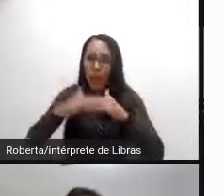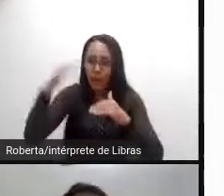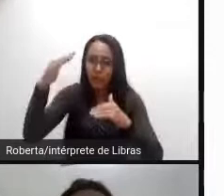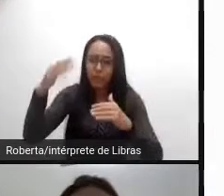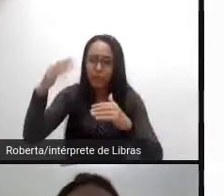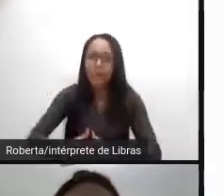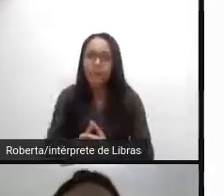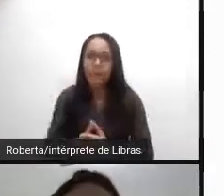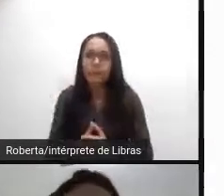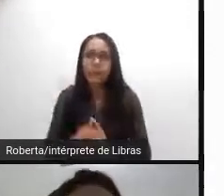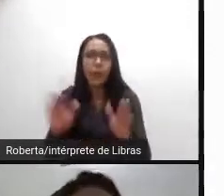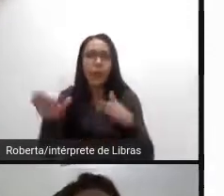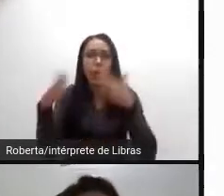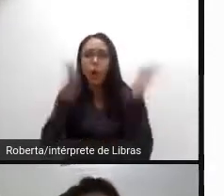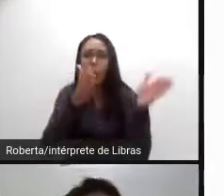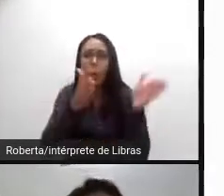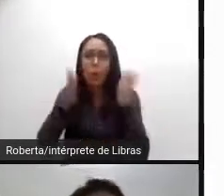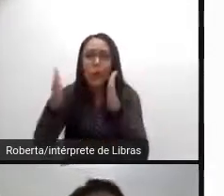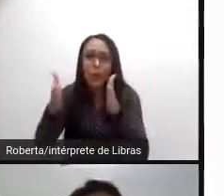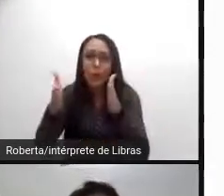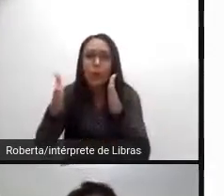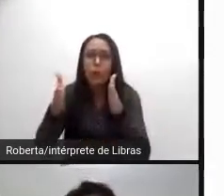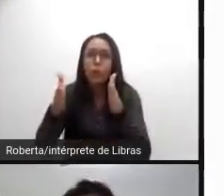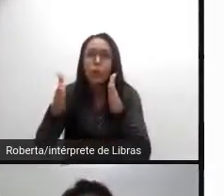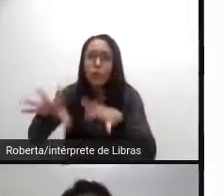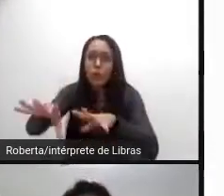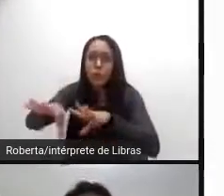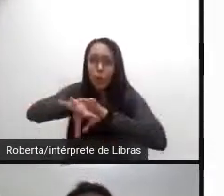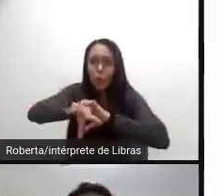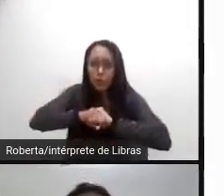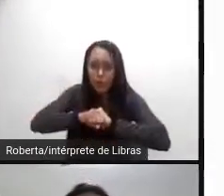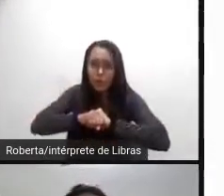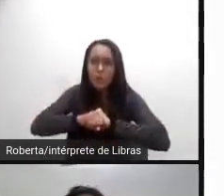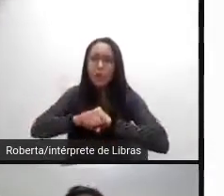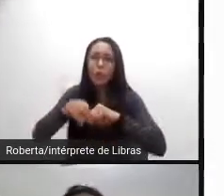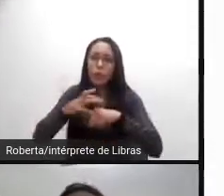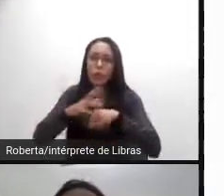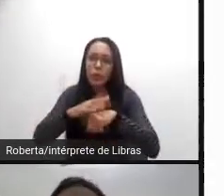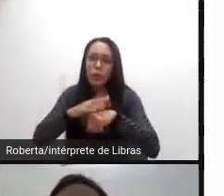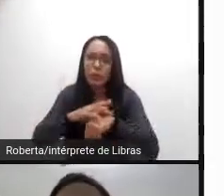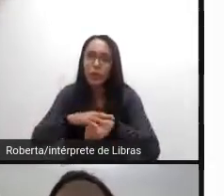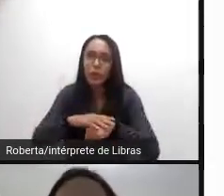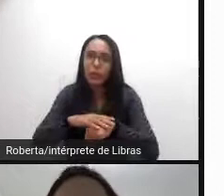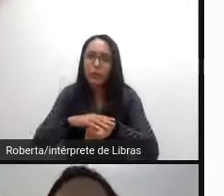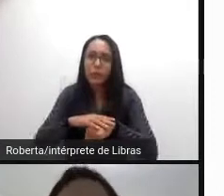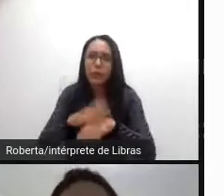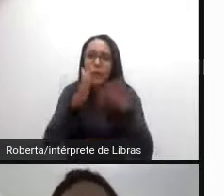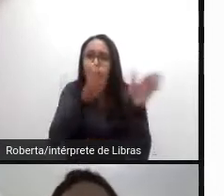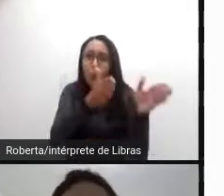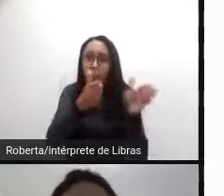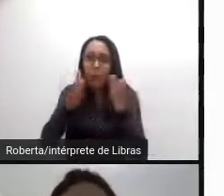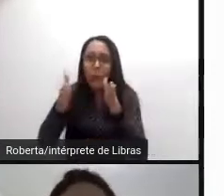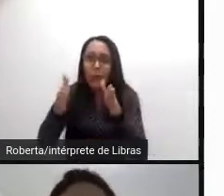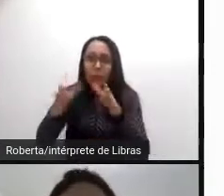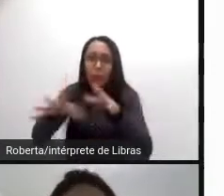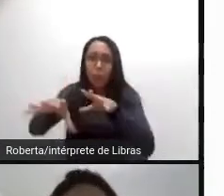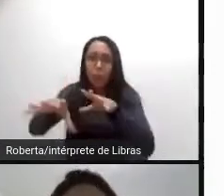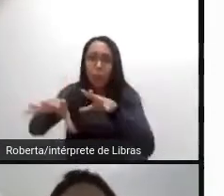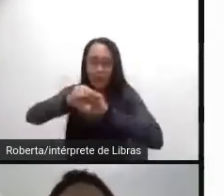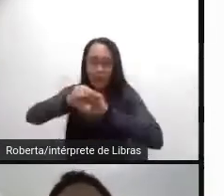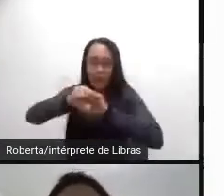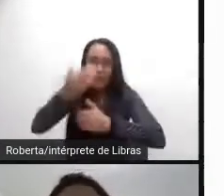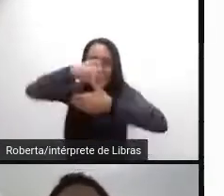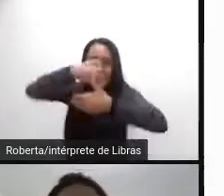Então, qual o período de incubação dessa doença? O período de incubação nada mais é do